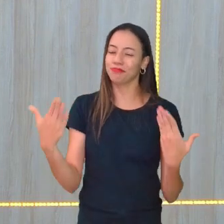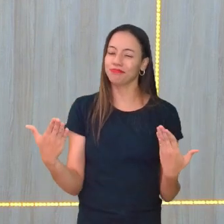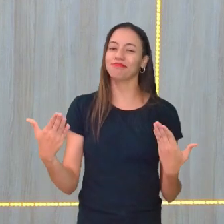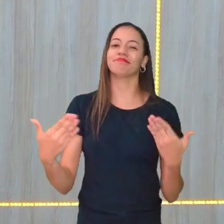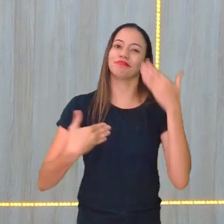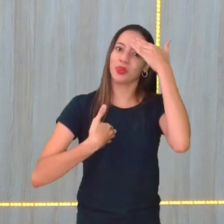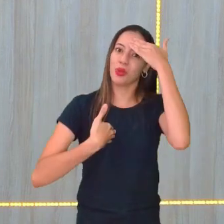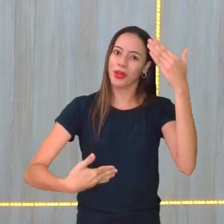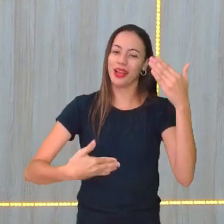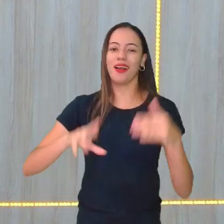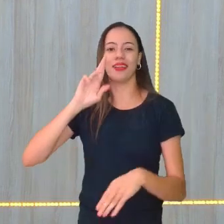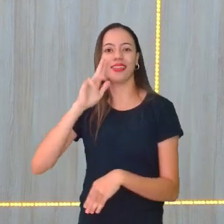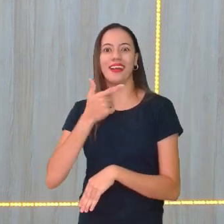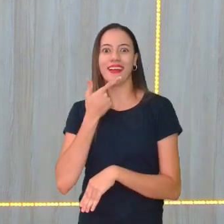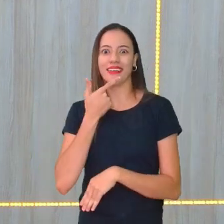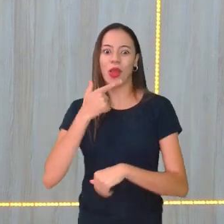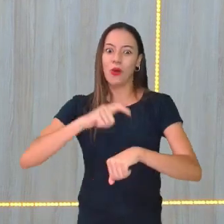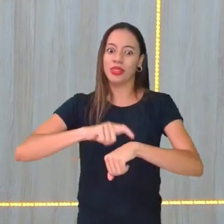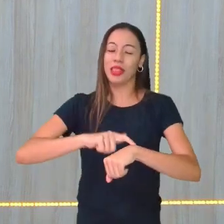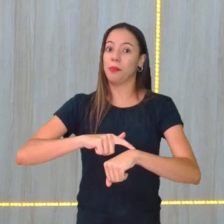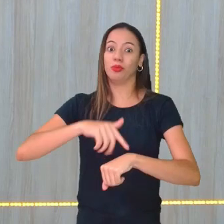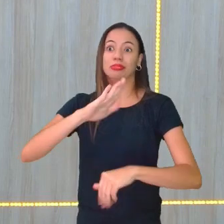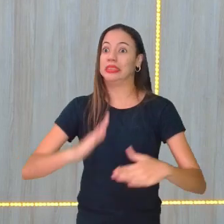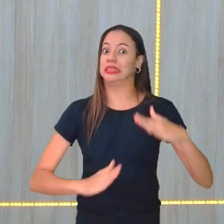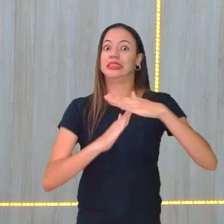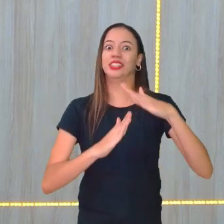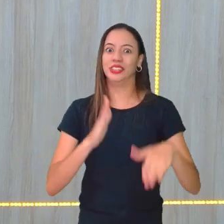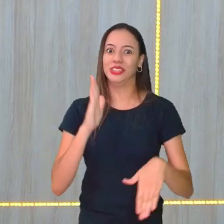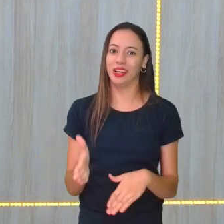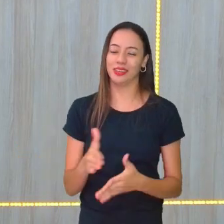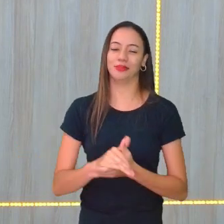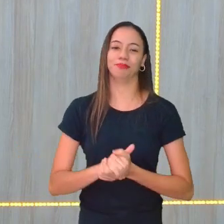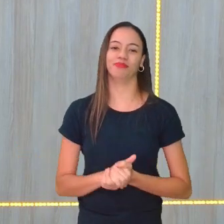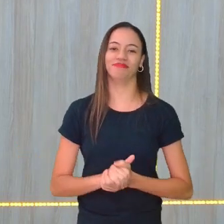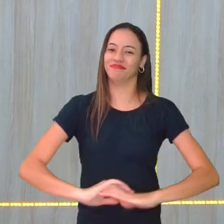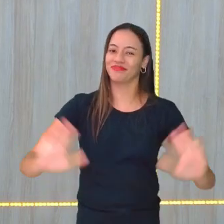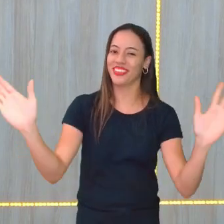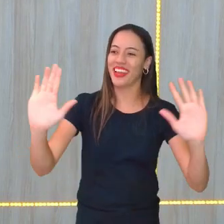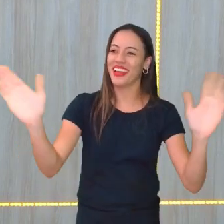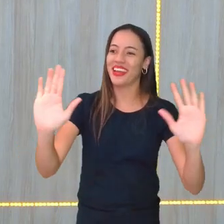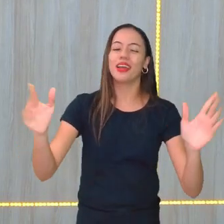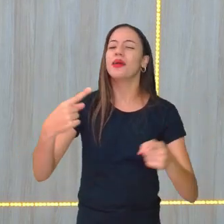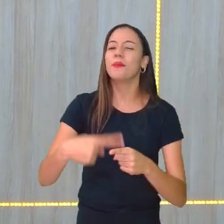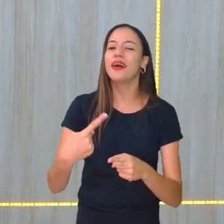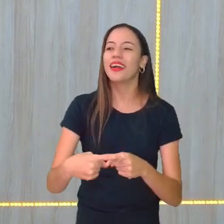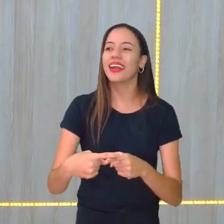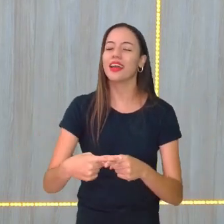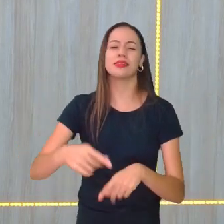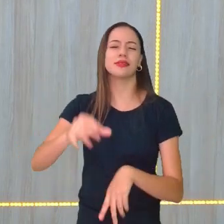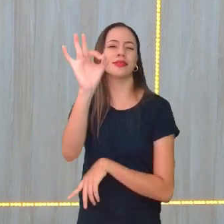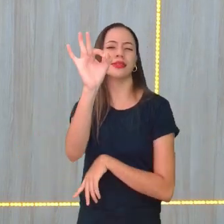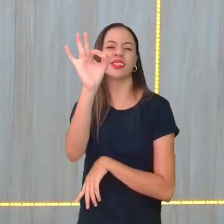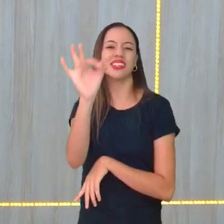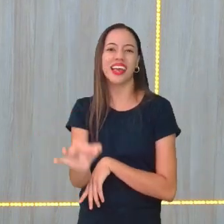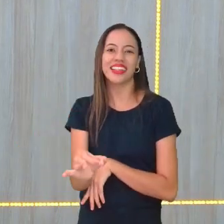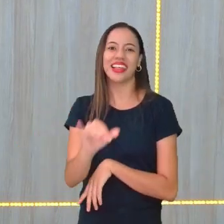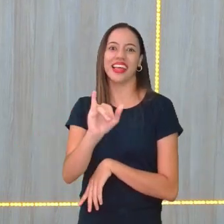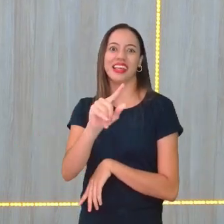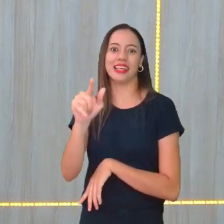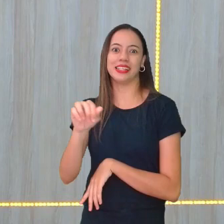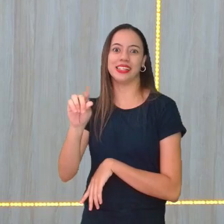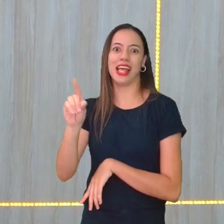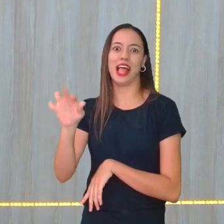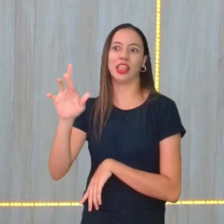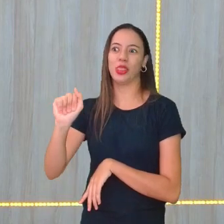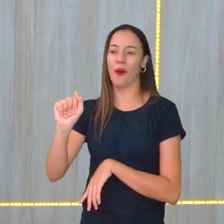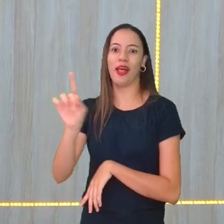agradecer a Raquel. Já estouramos nosso tempo e tchau, tchau, porque com certeza Isadora não vai